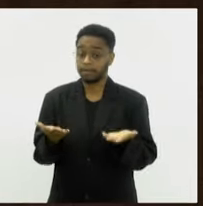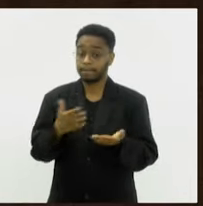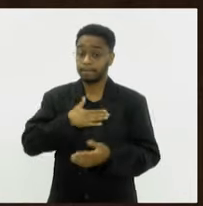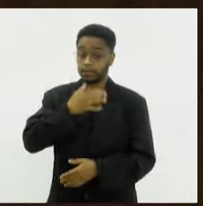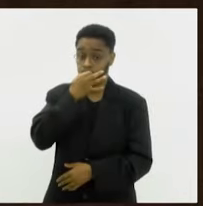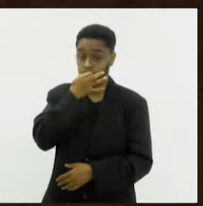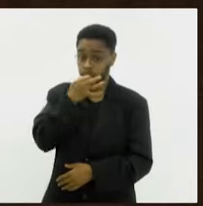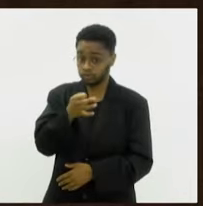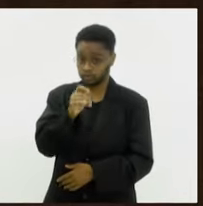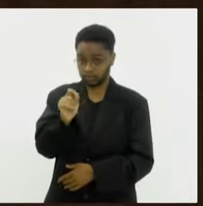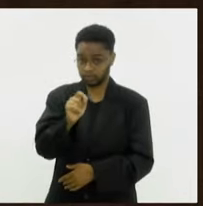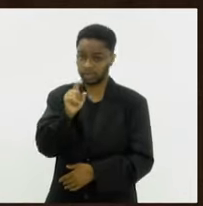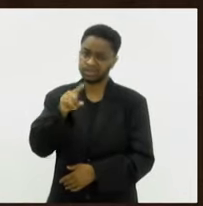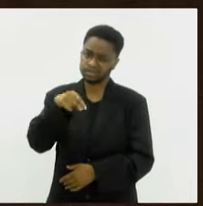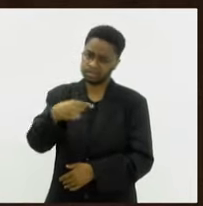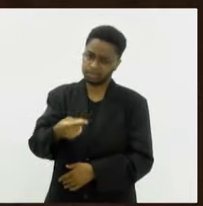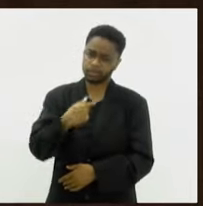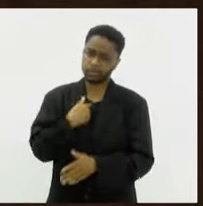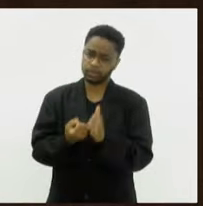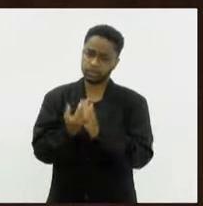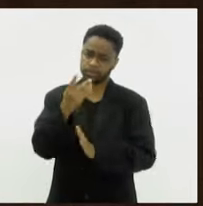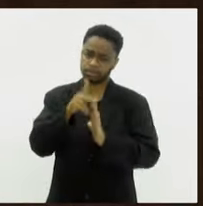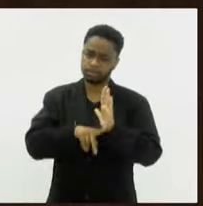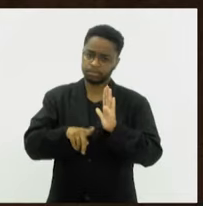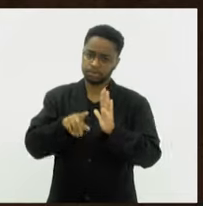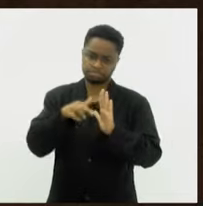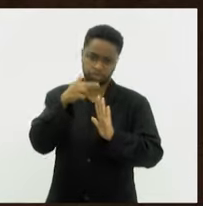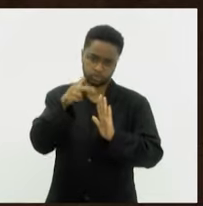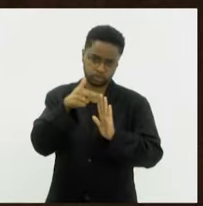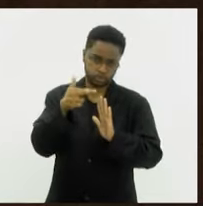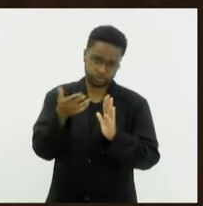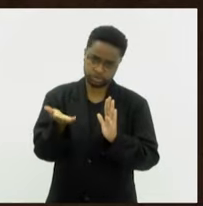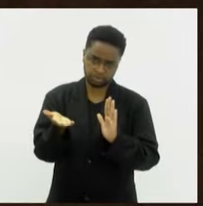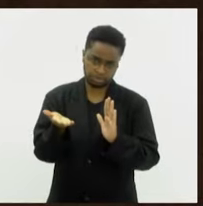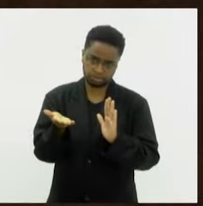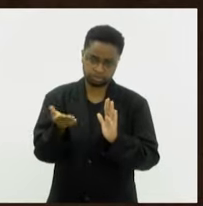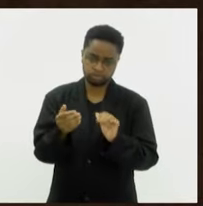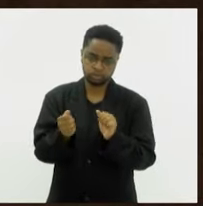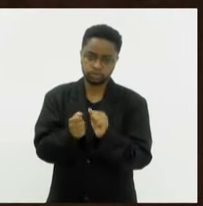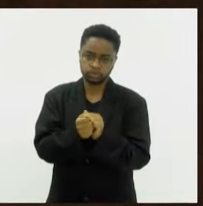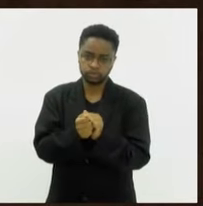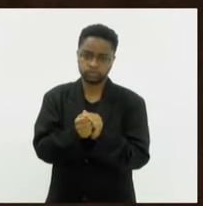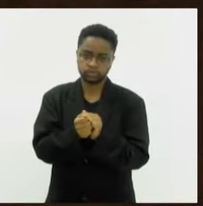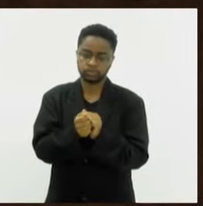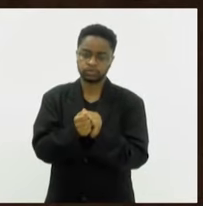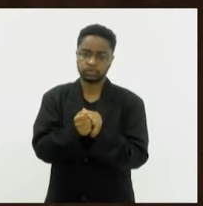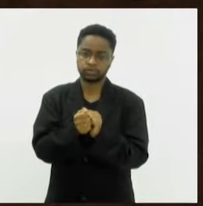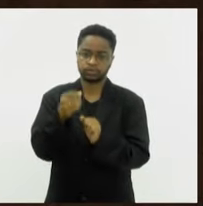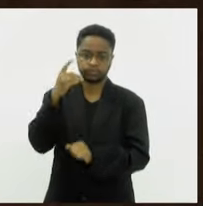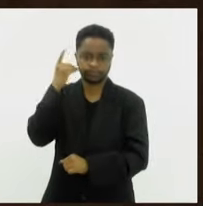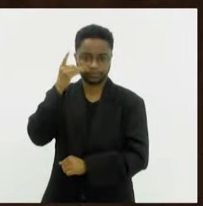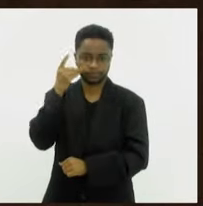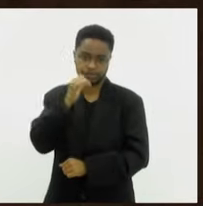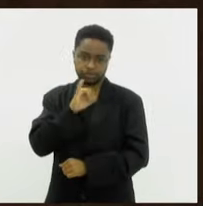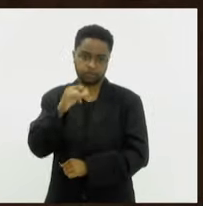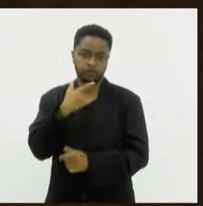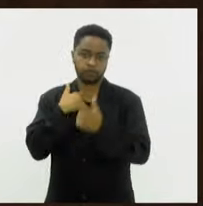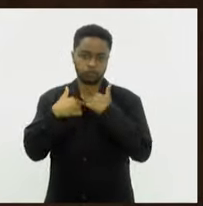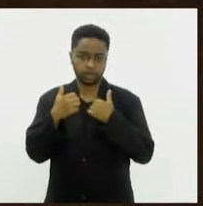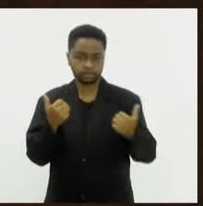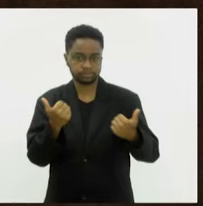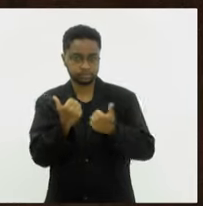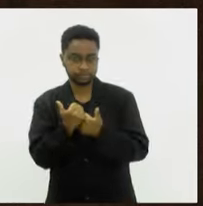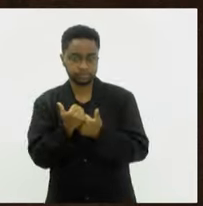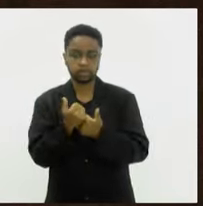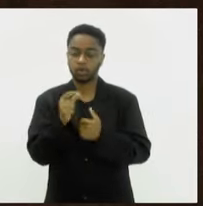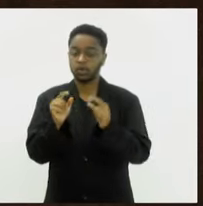sugestão? Eu vou depois, talvez, fazer um projeto de resolução junto com as deputadas que quiserem.